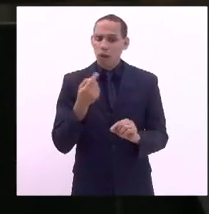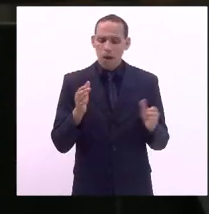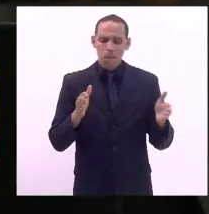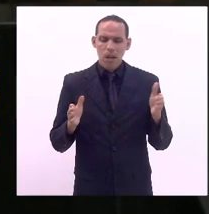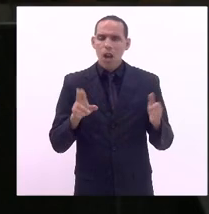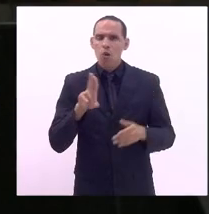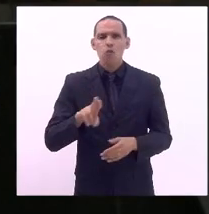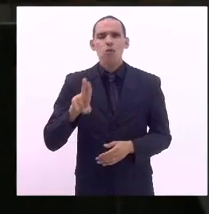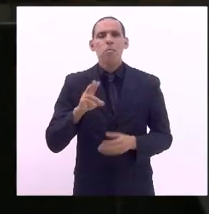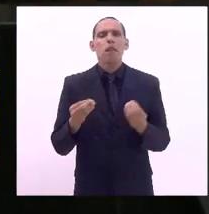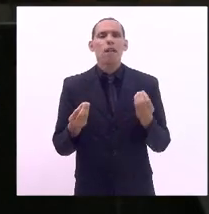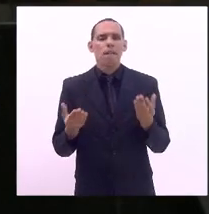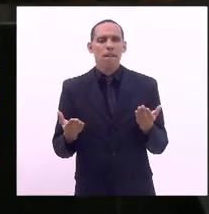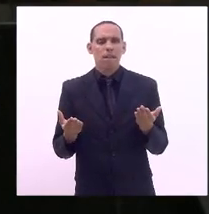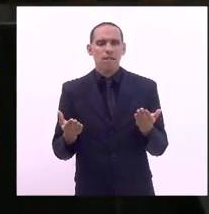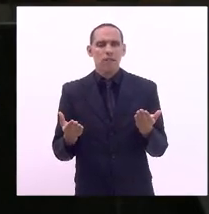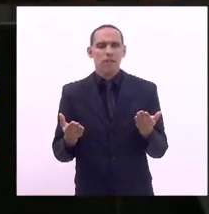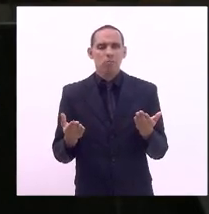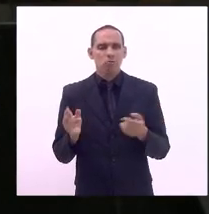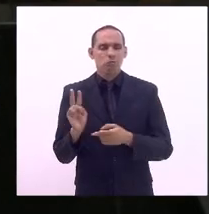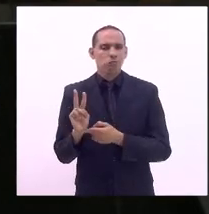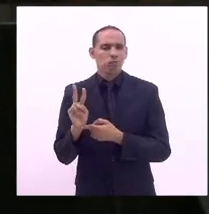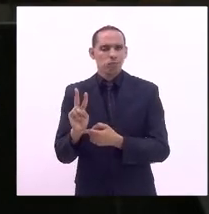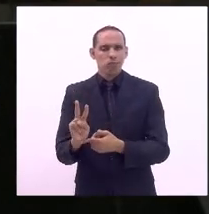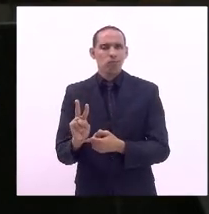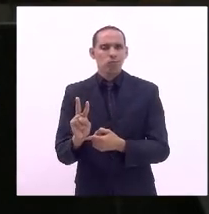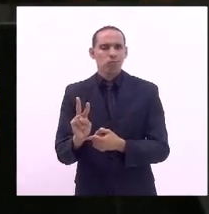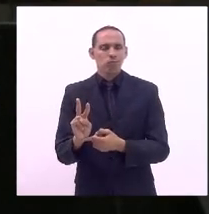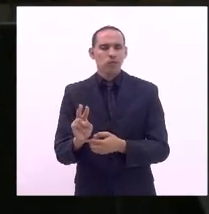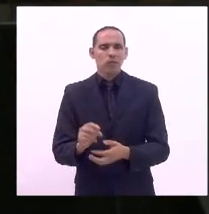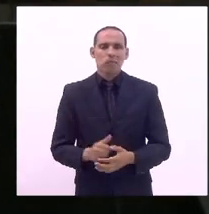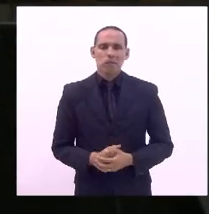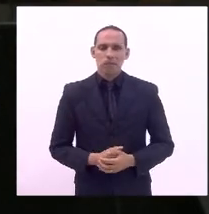mandato para poder defender a causa.